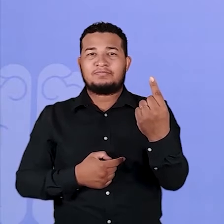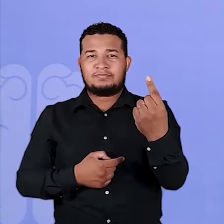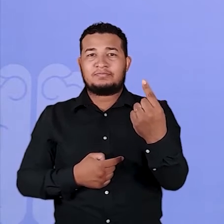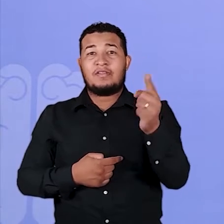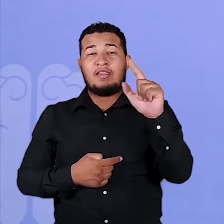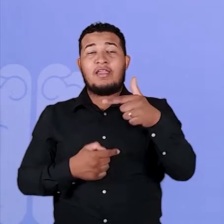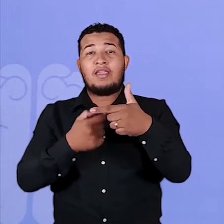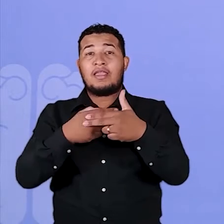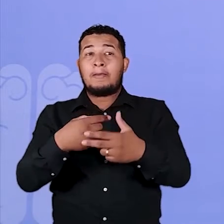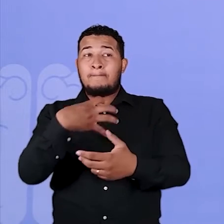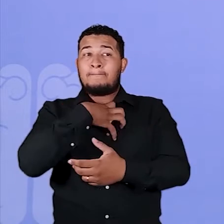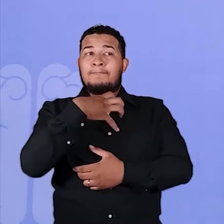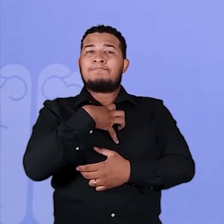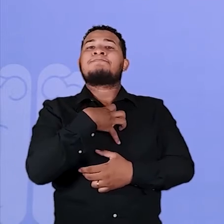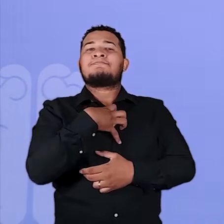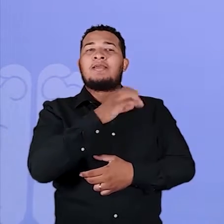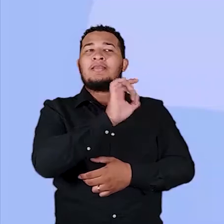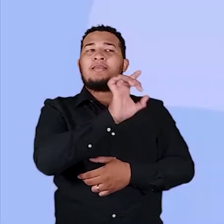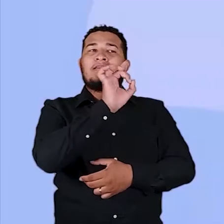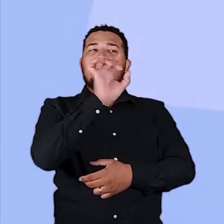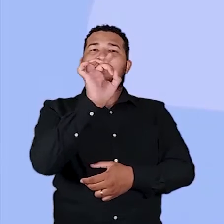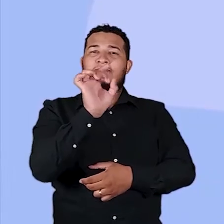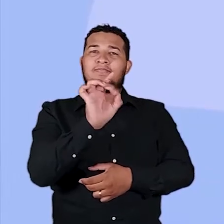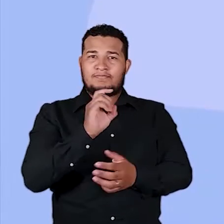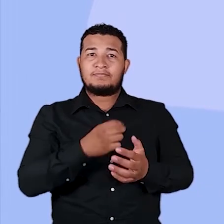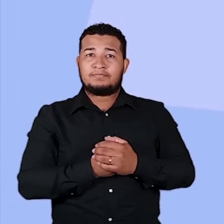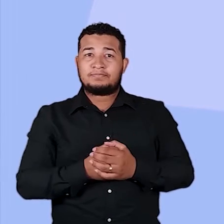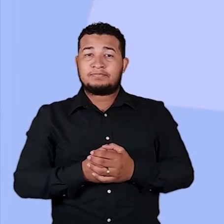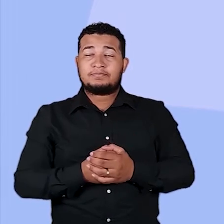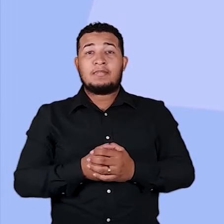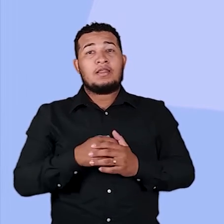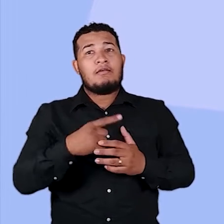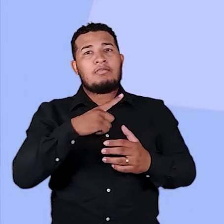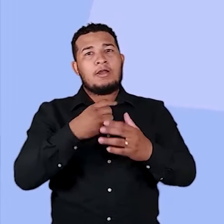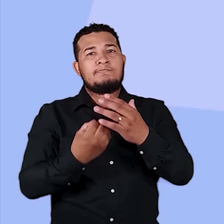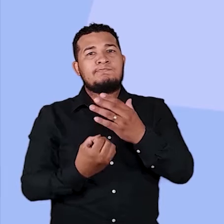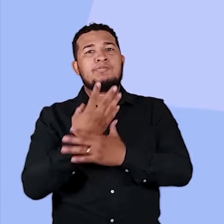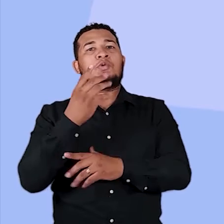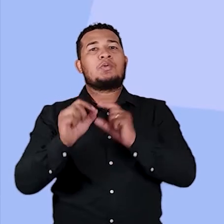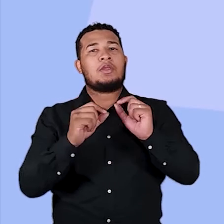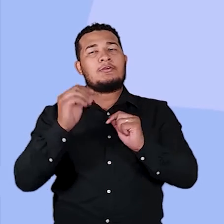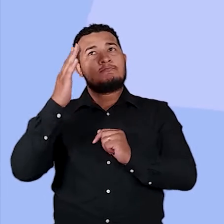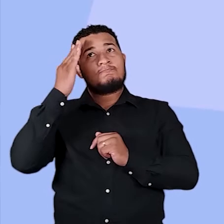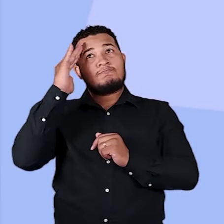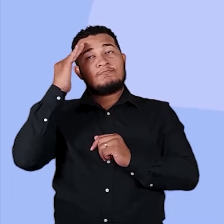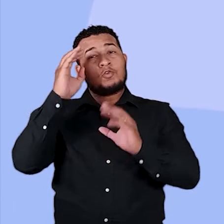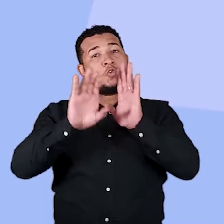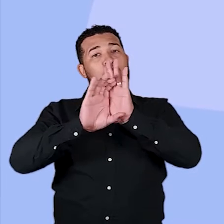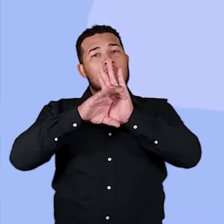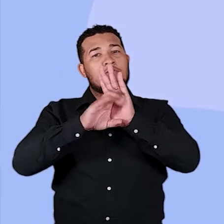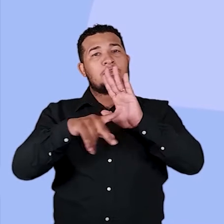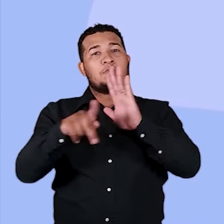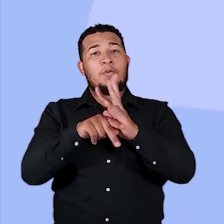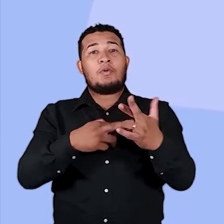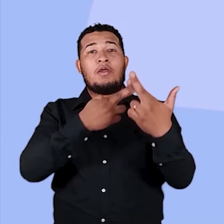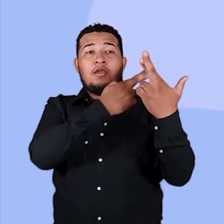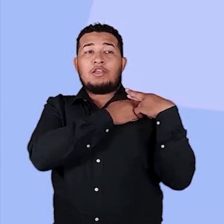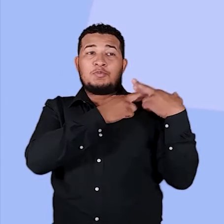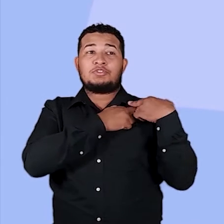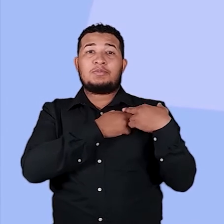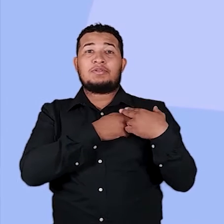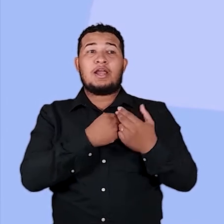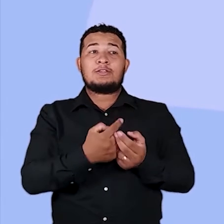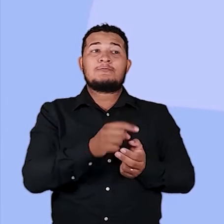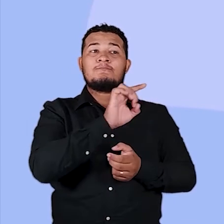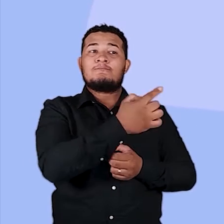como uma coisa individual. Nasce aqui, então, a ideia de responsabilidade